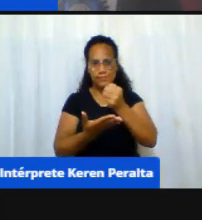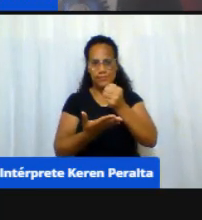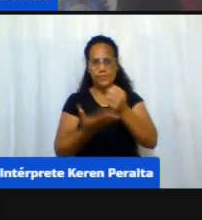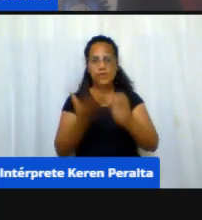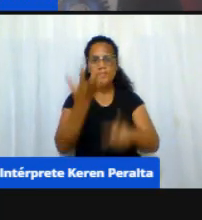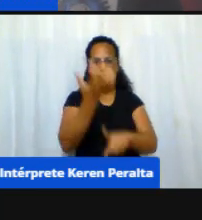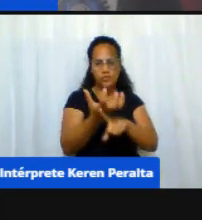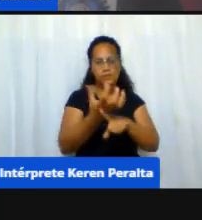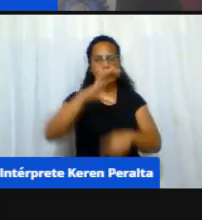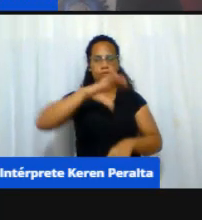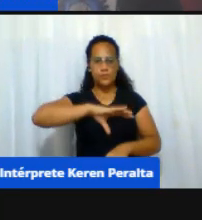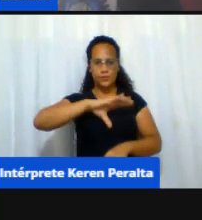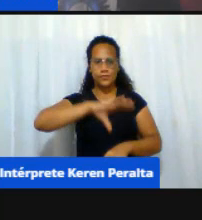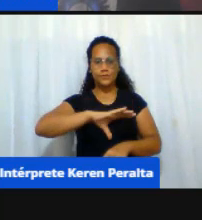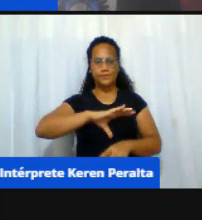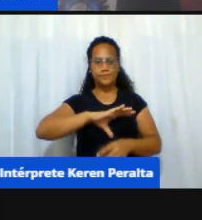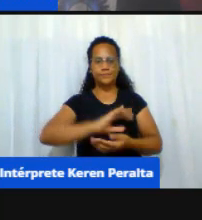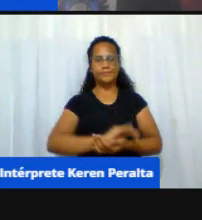Pode passar mais uma.